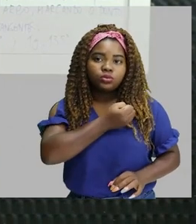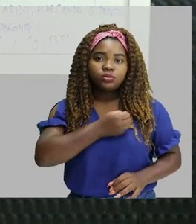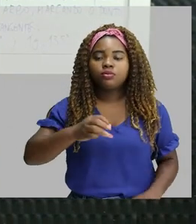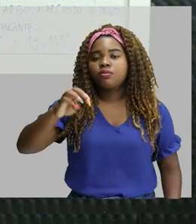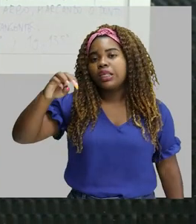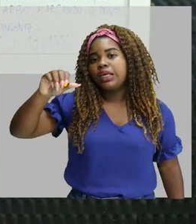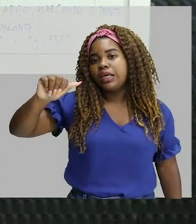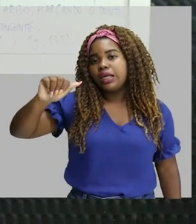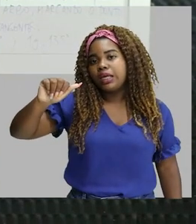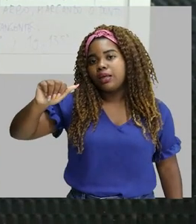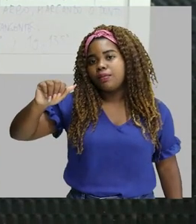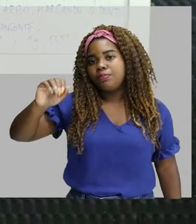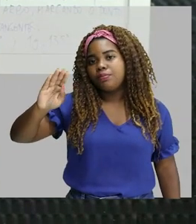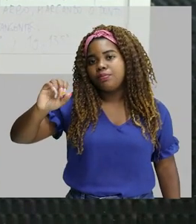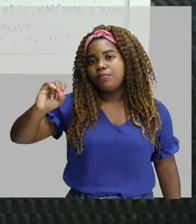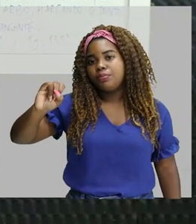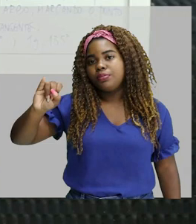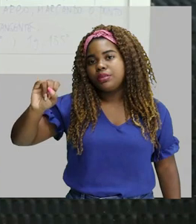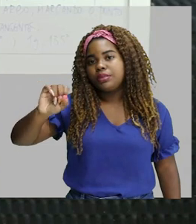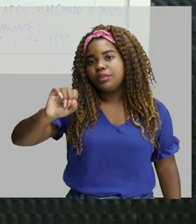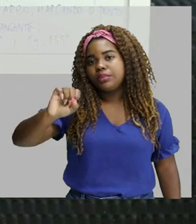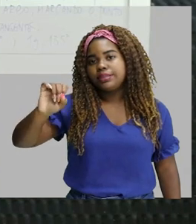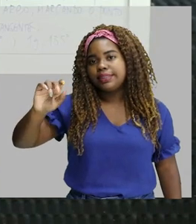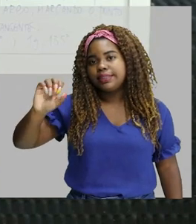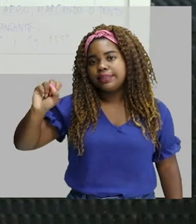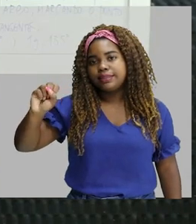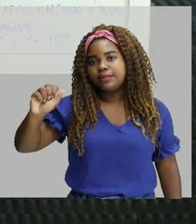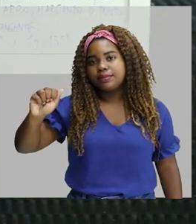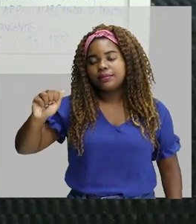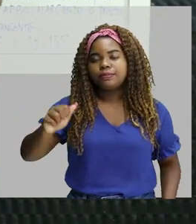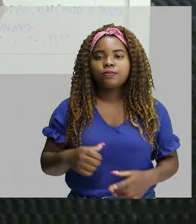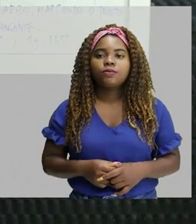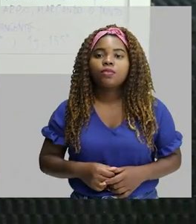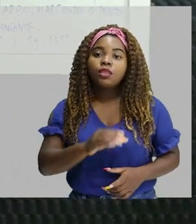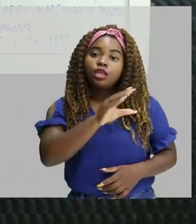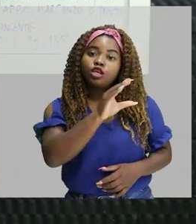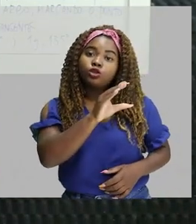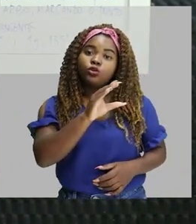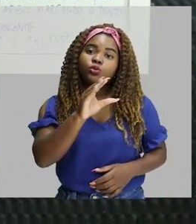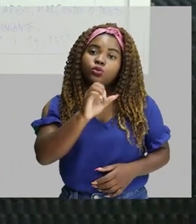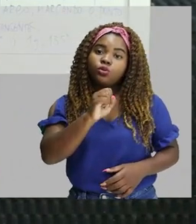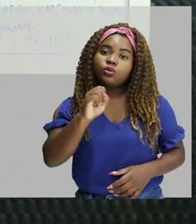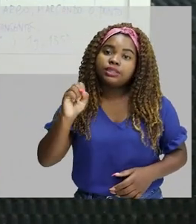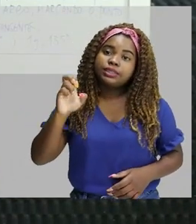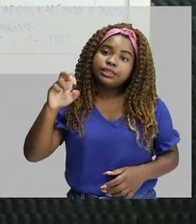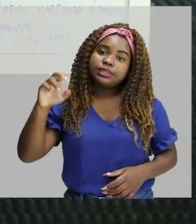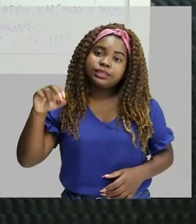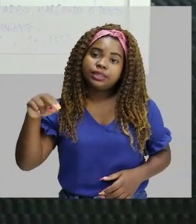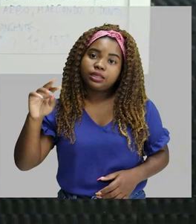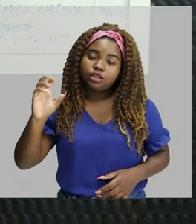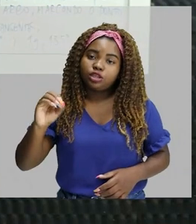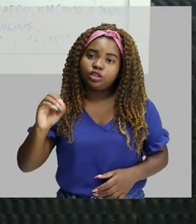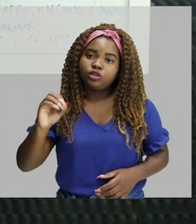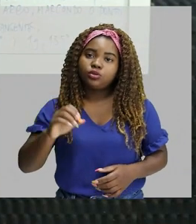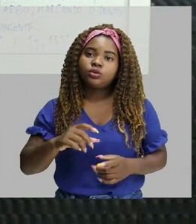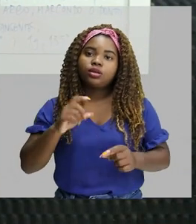abscissa veja que no seno ele falou de ordenada no cosseno ele falando de abscissa ordenada é